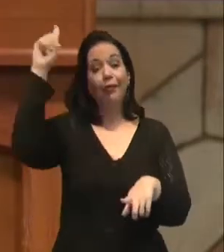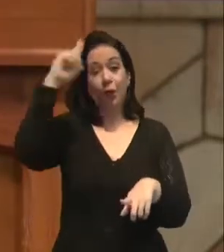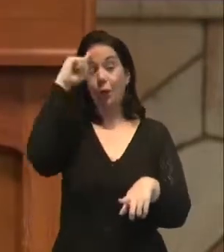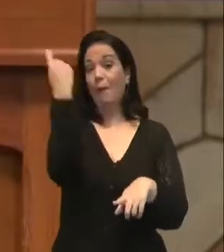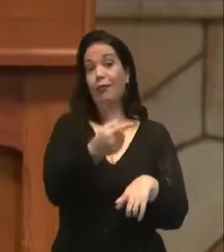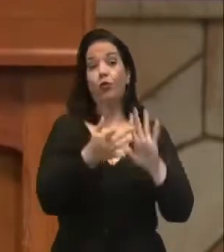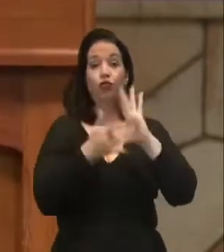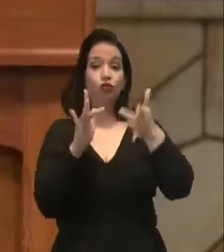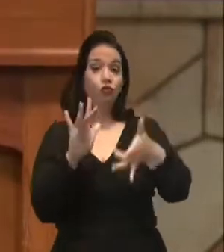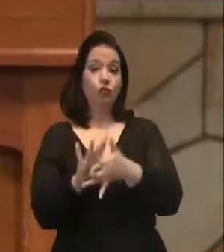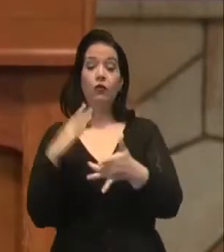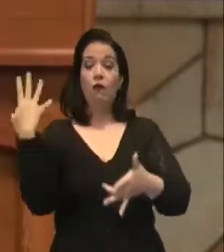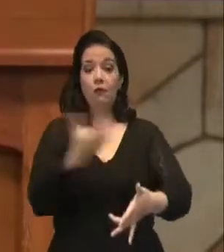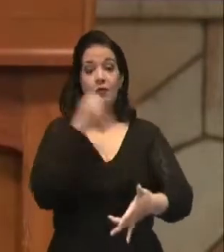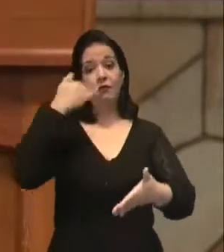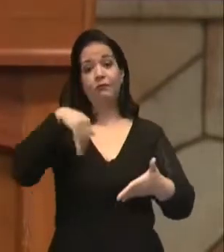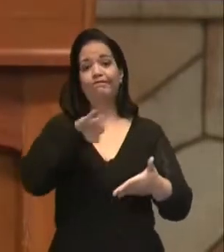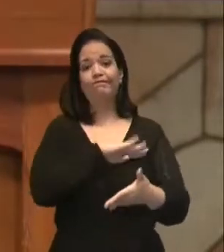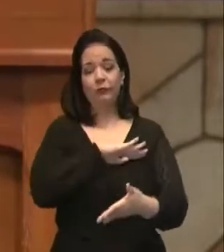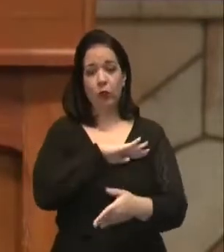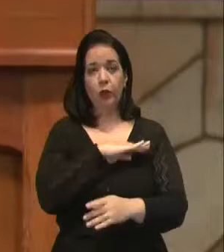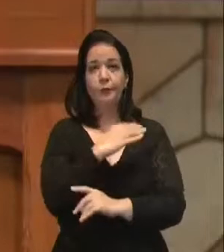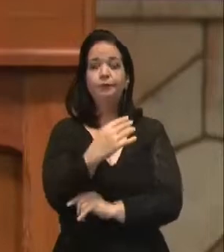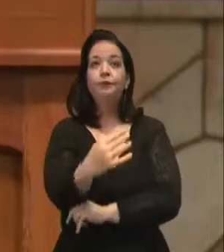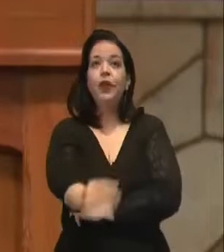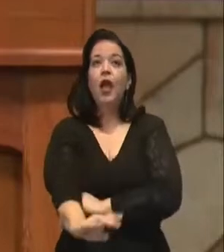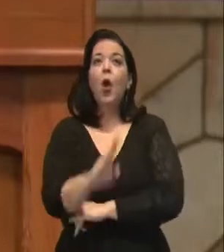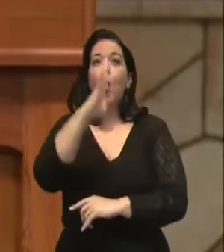ele fala aos Romanos no capítulo 8,